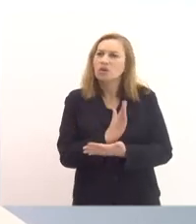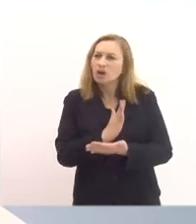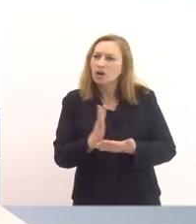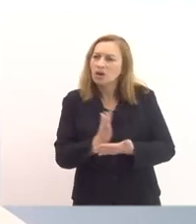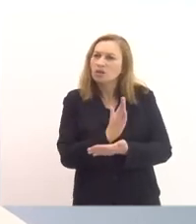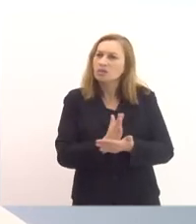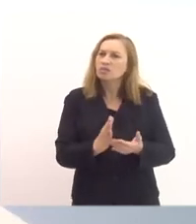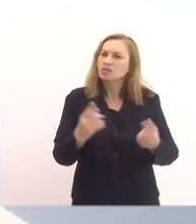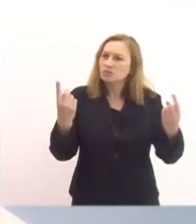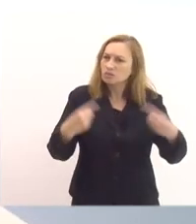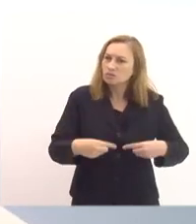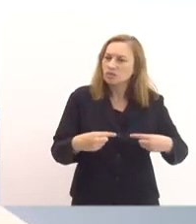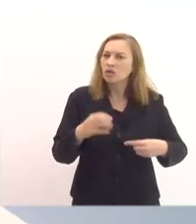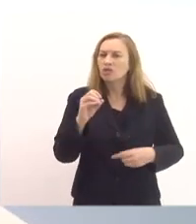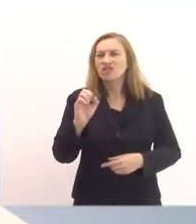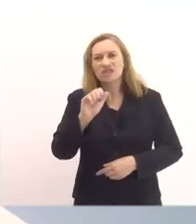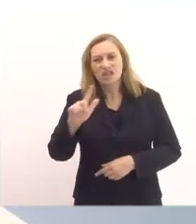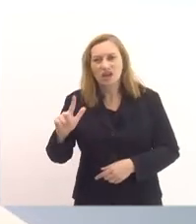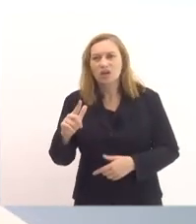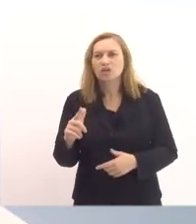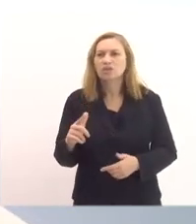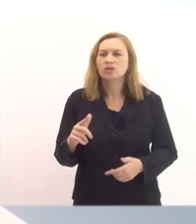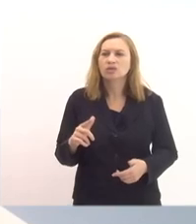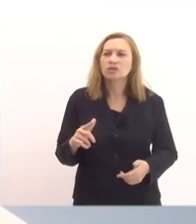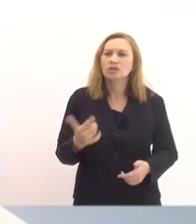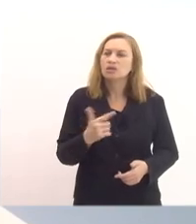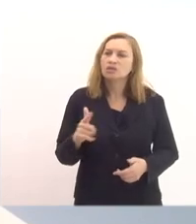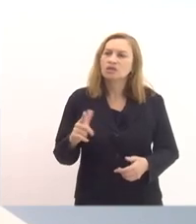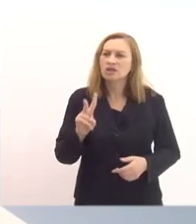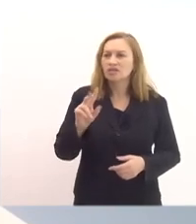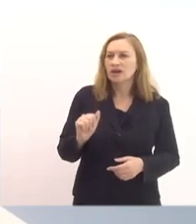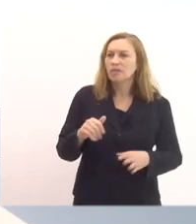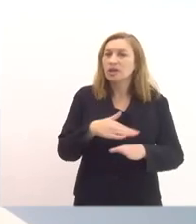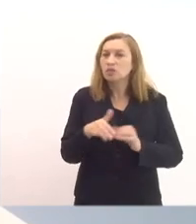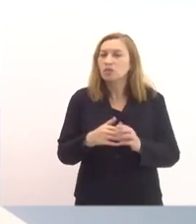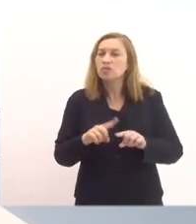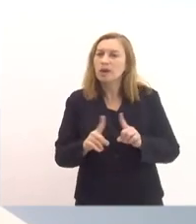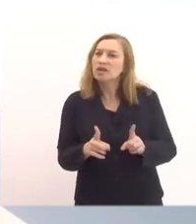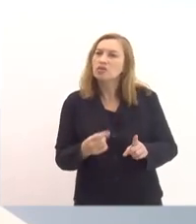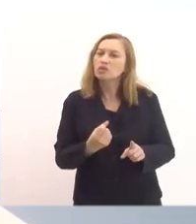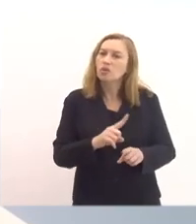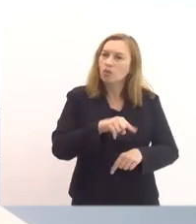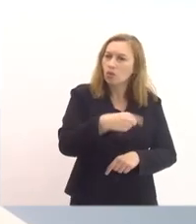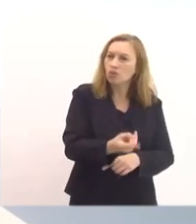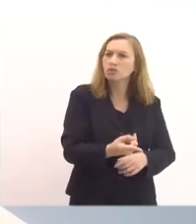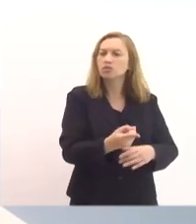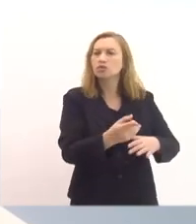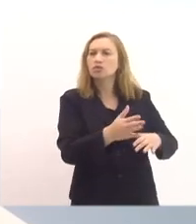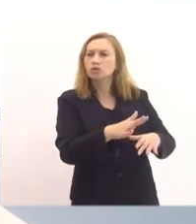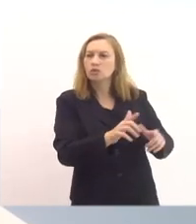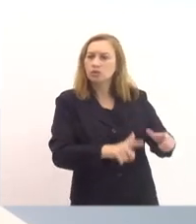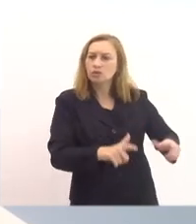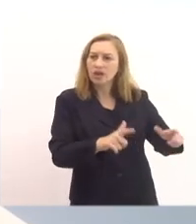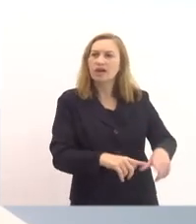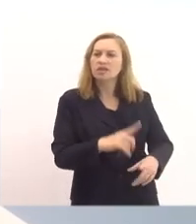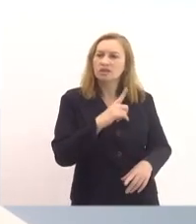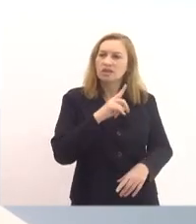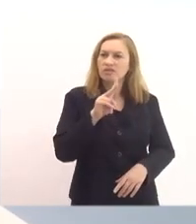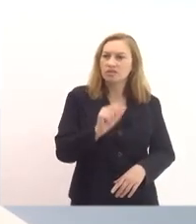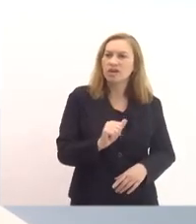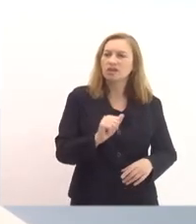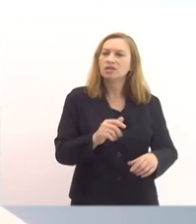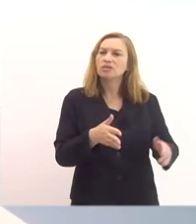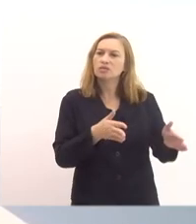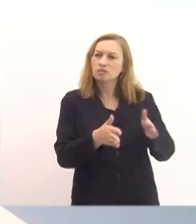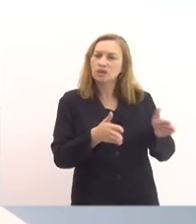algumas concorrências ali para oficial que não tem vaga para todos os excedentes, mas a maioria tem vaga para os excedentes. Então, dentro do